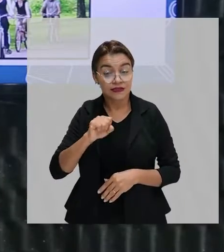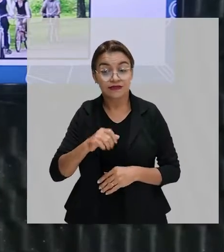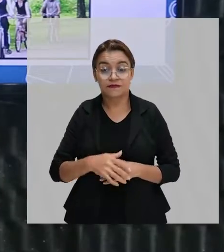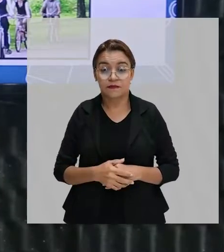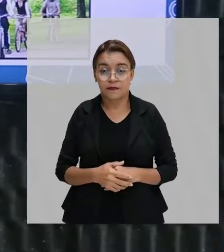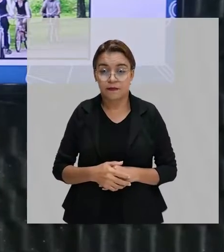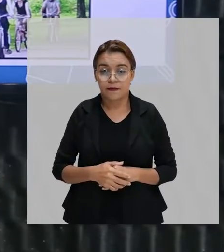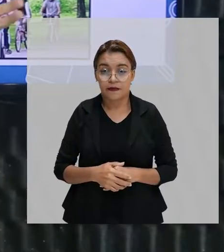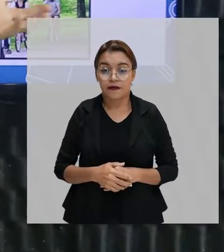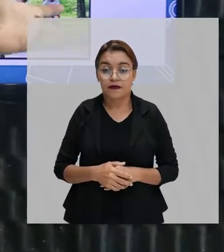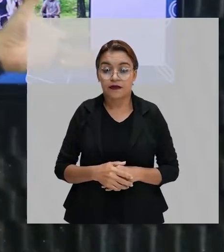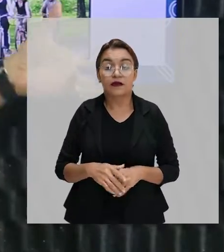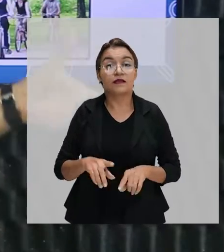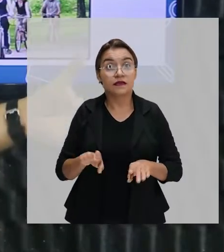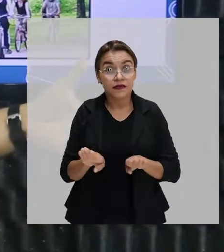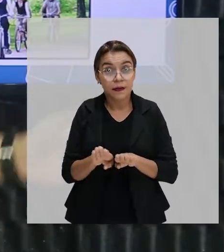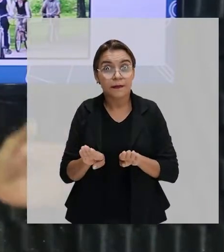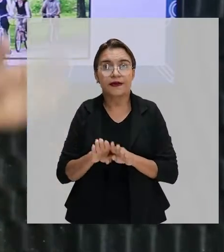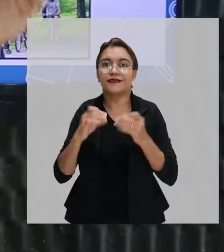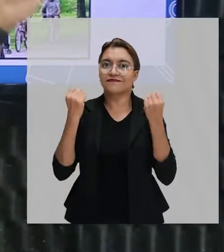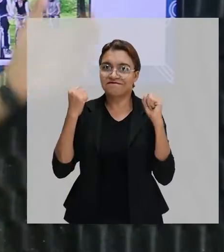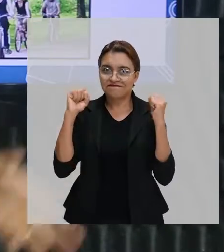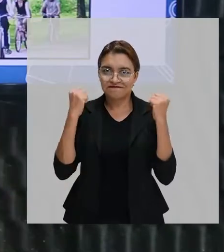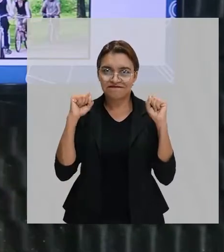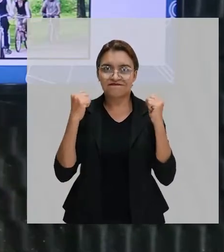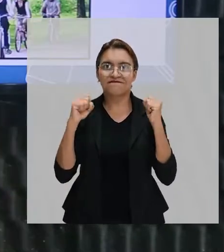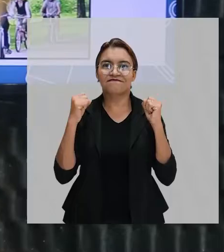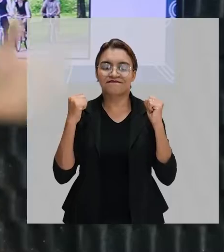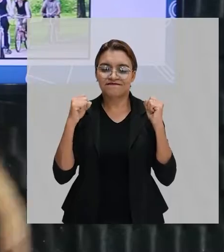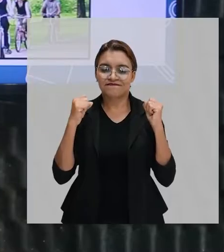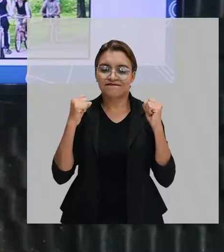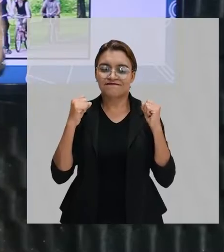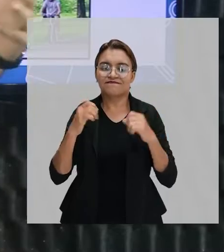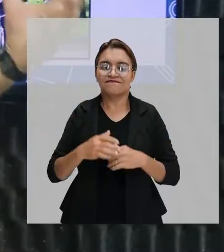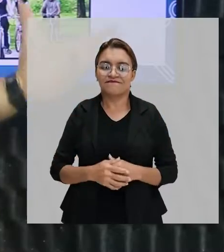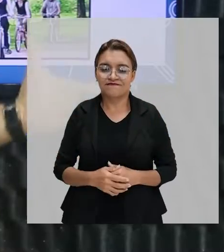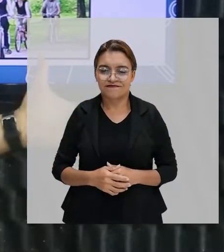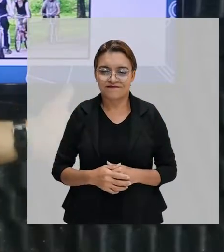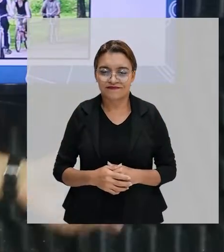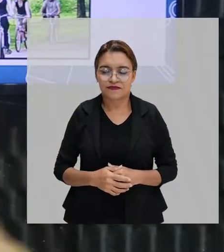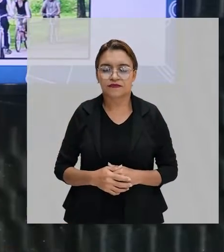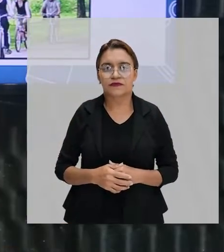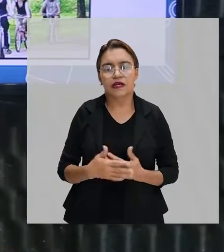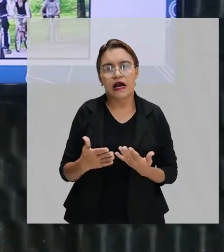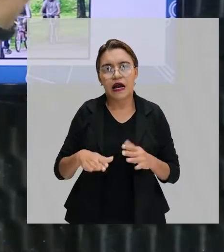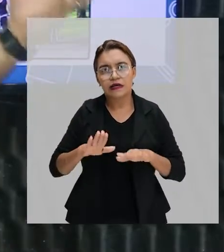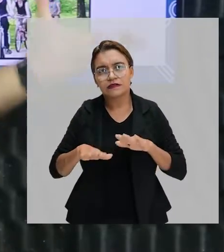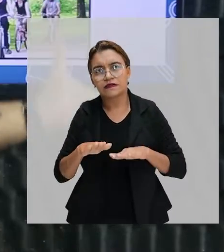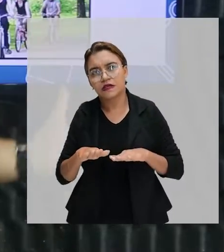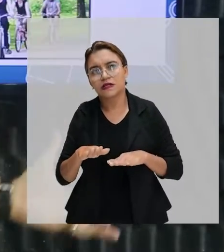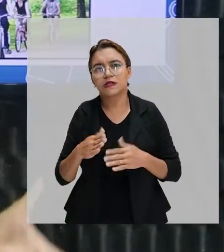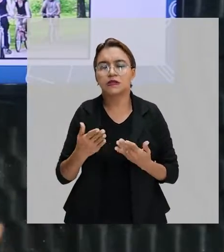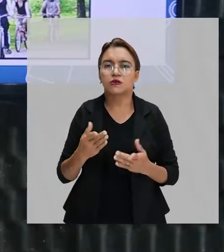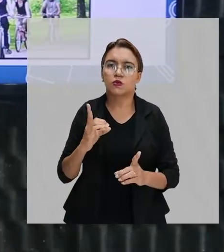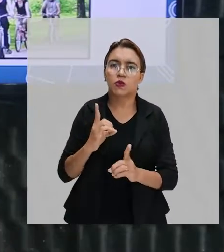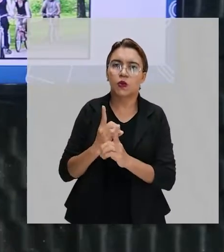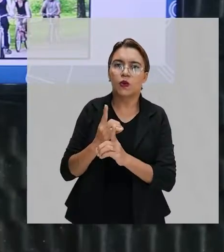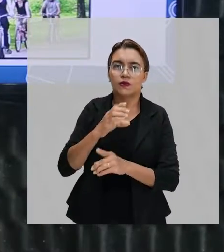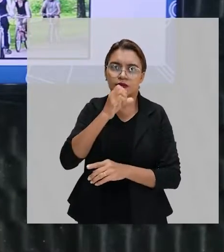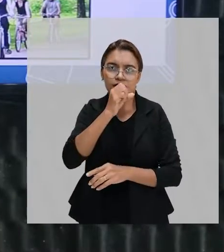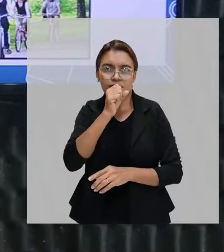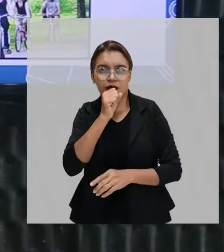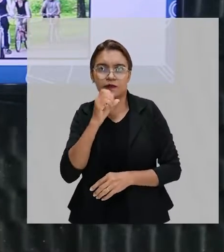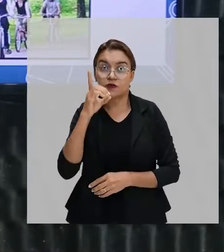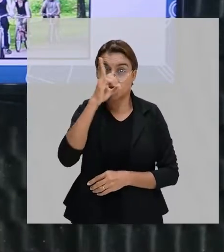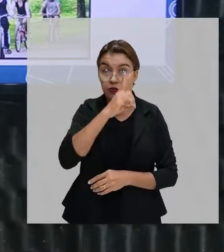sendo mas aqui também é uma atividade física caso isso aconteça de forma esporádica um encontro para os finais de